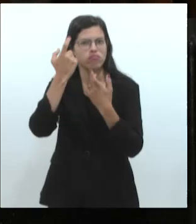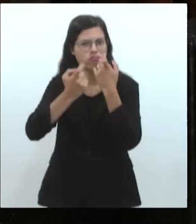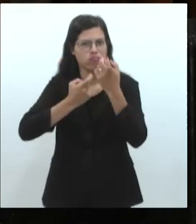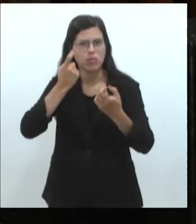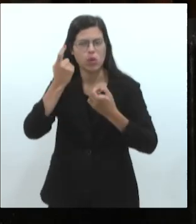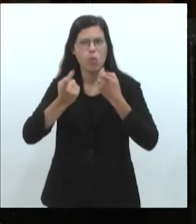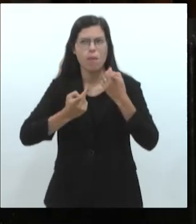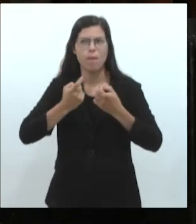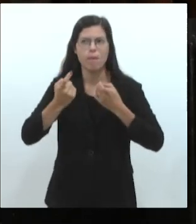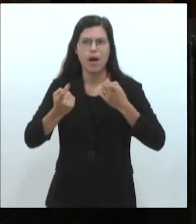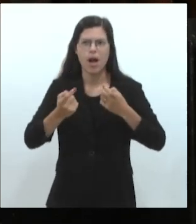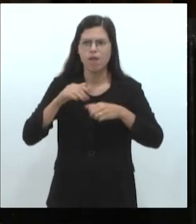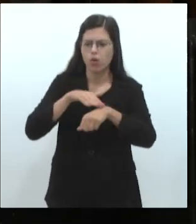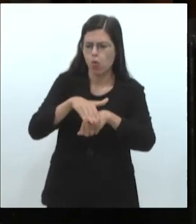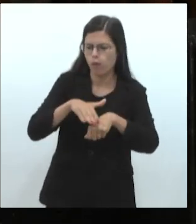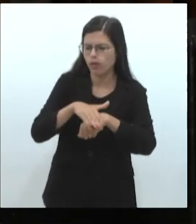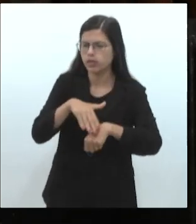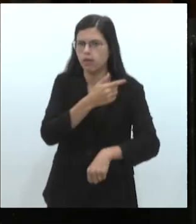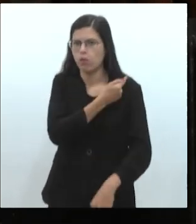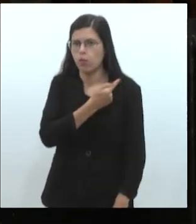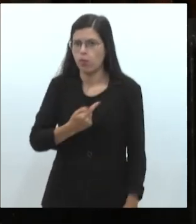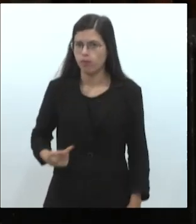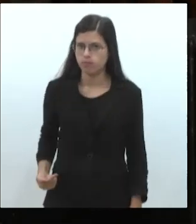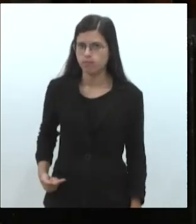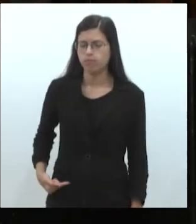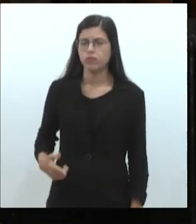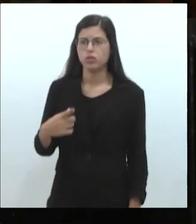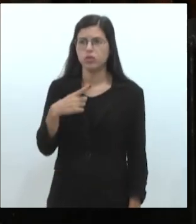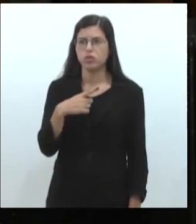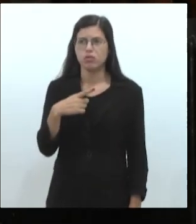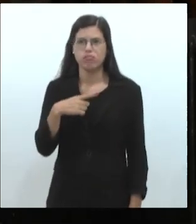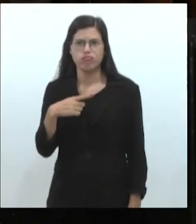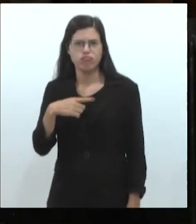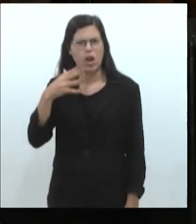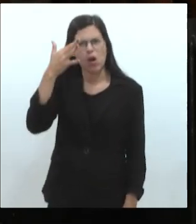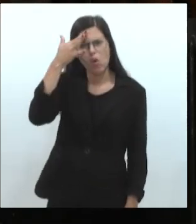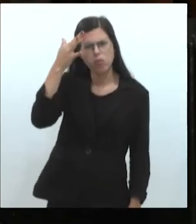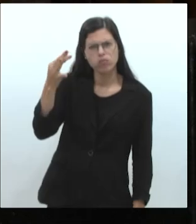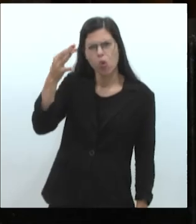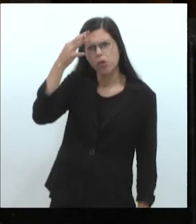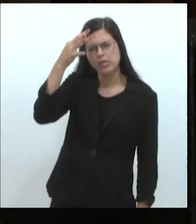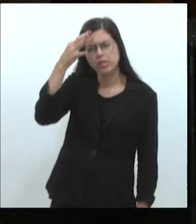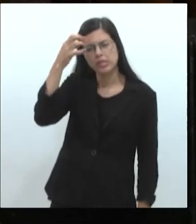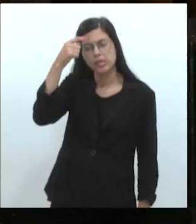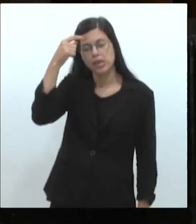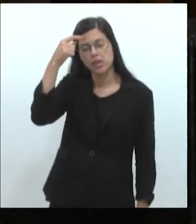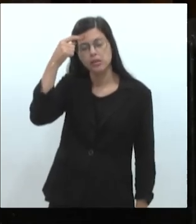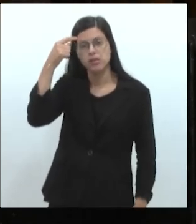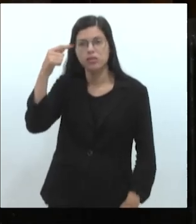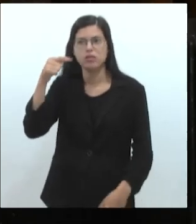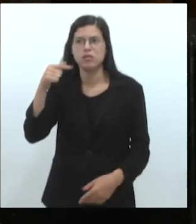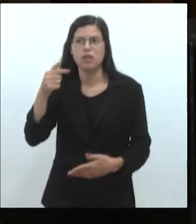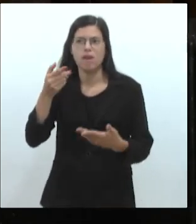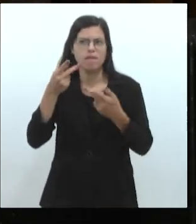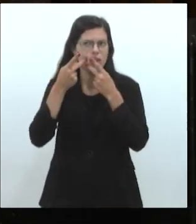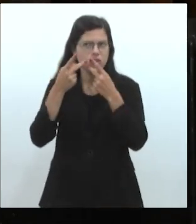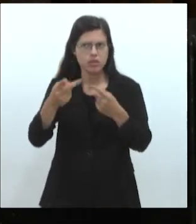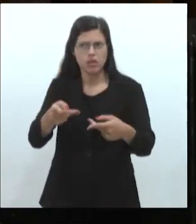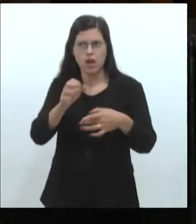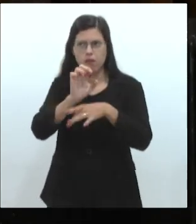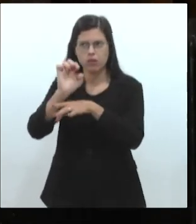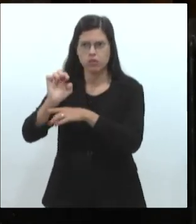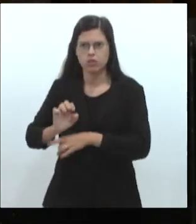nacionais, falava com os governadores, tinha o bom senso, a razoabilidade de estar nos estados, de